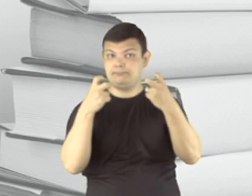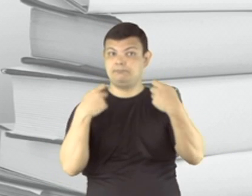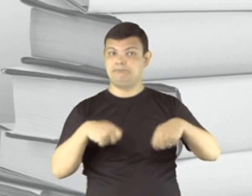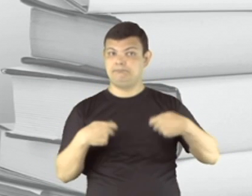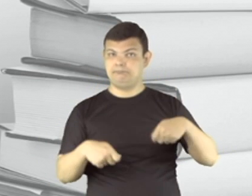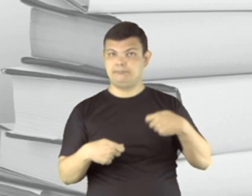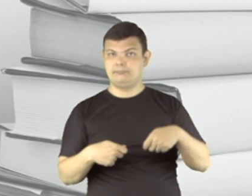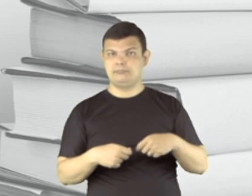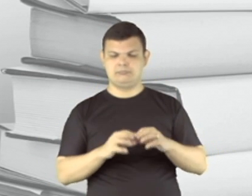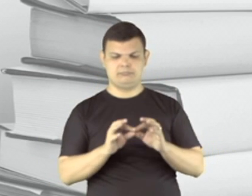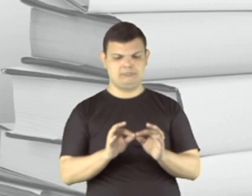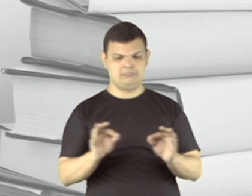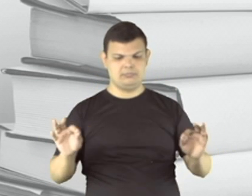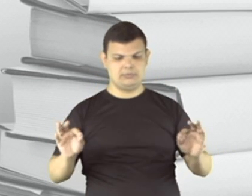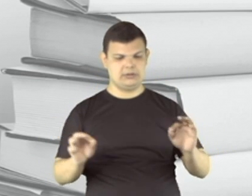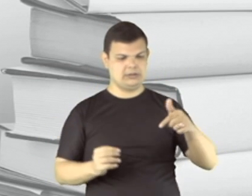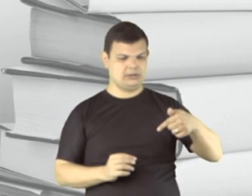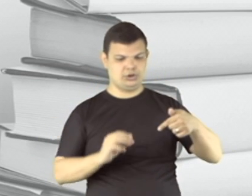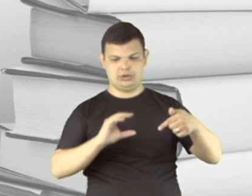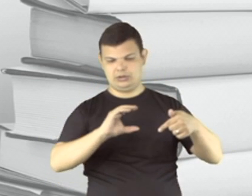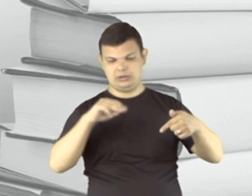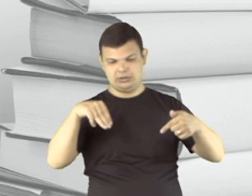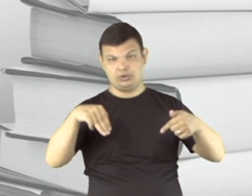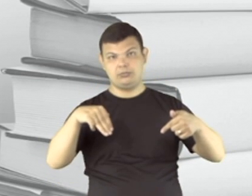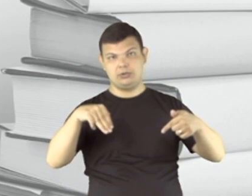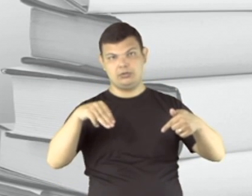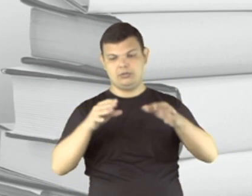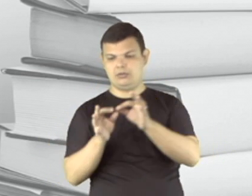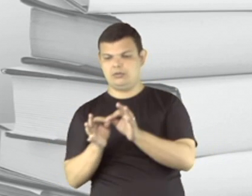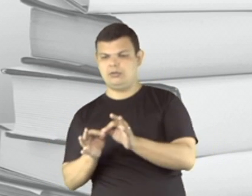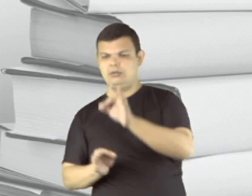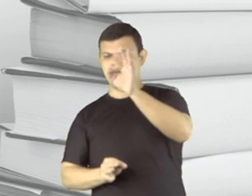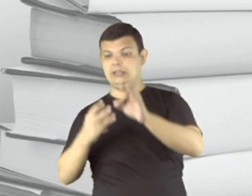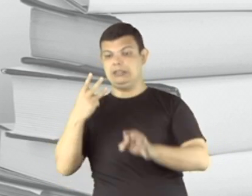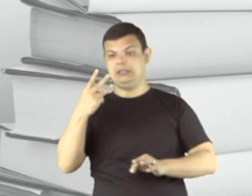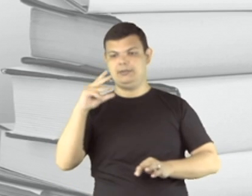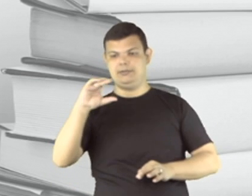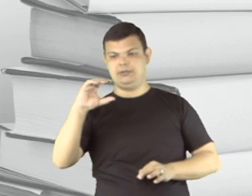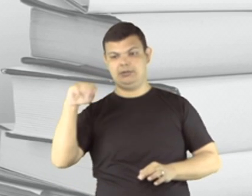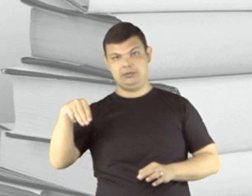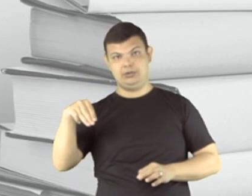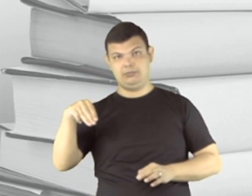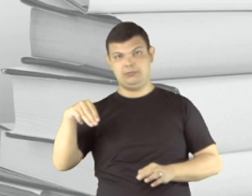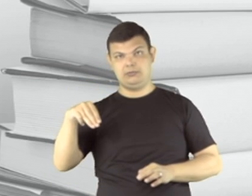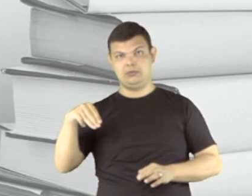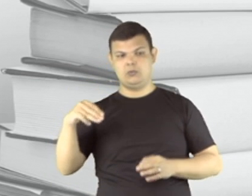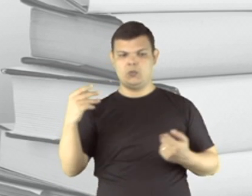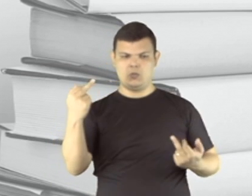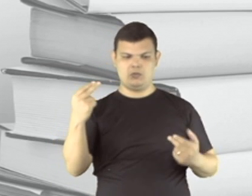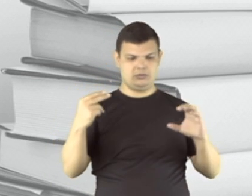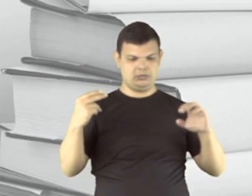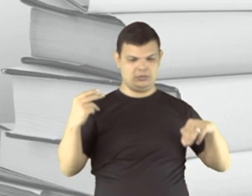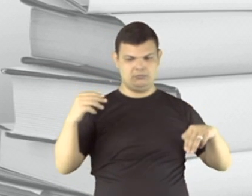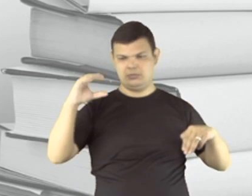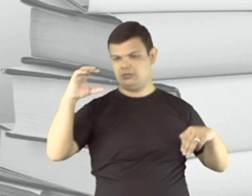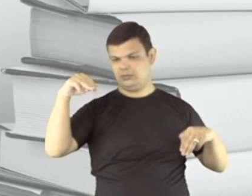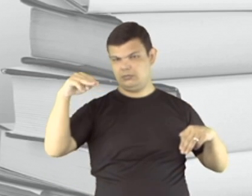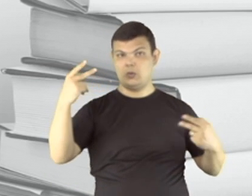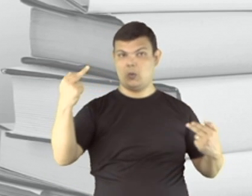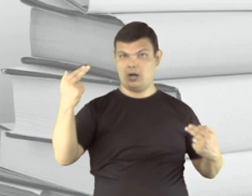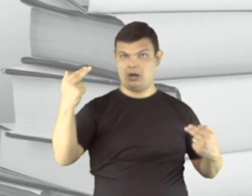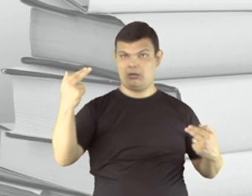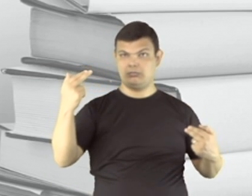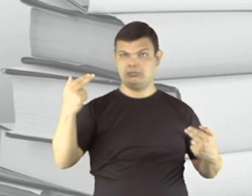unidade. Então, a base aqui é 7 centímetros e a altura é 3. Tenho as mesmas unidades, eu vou multiplicar